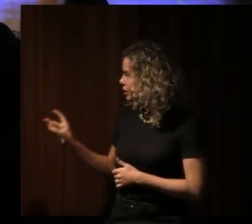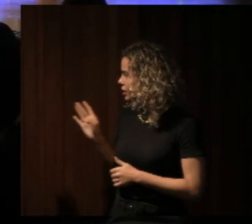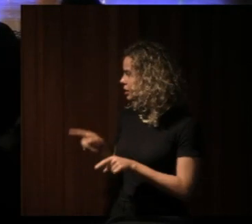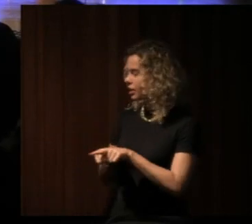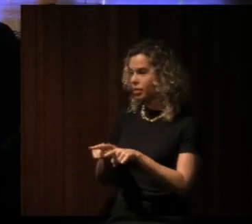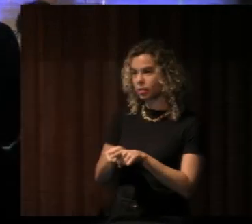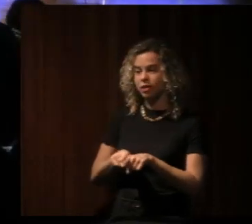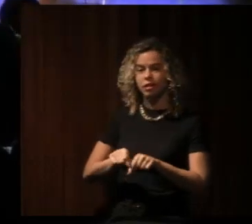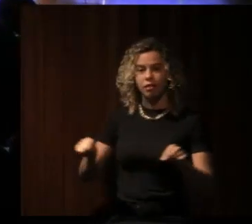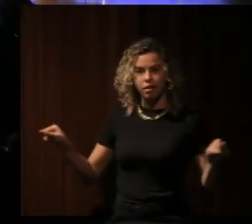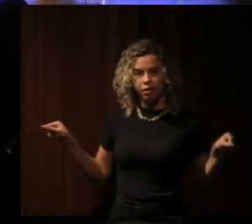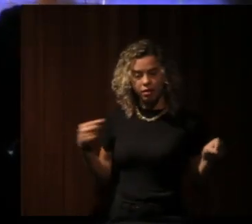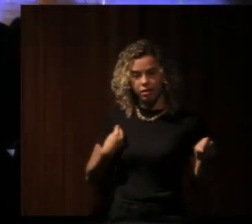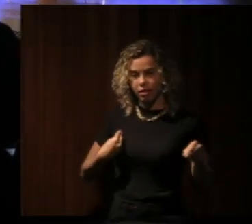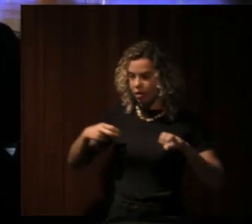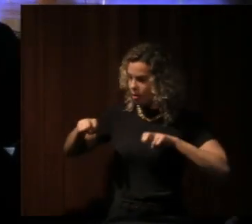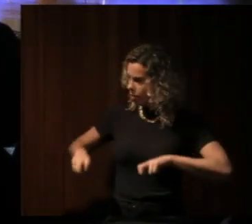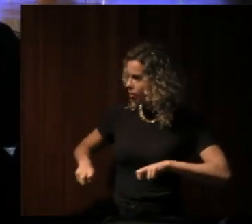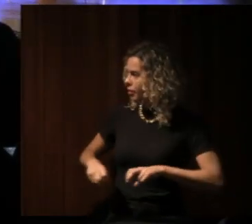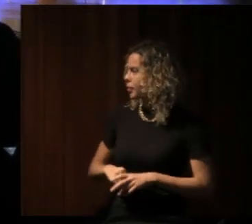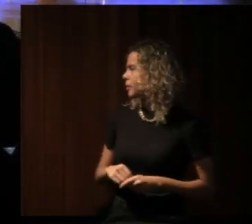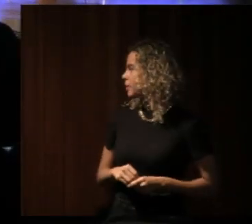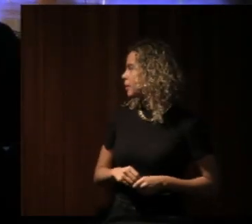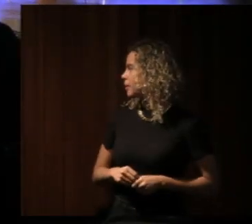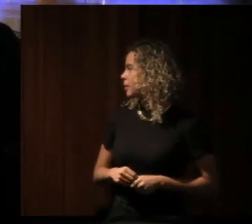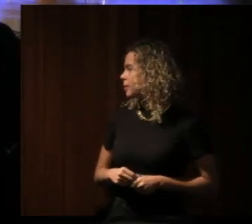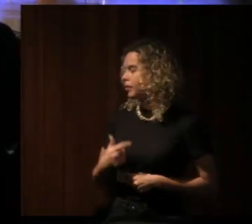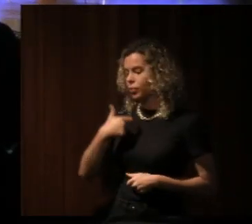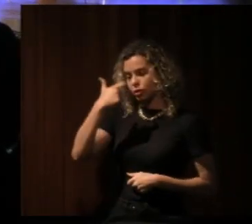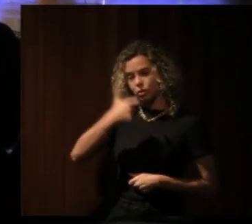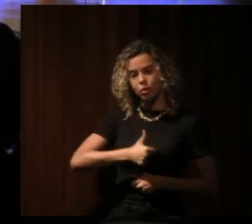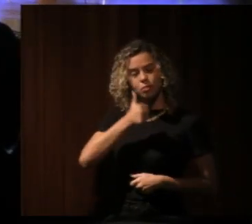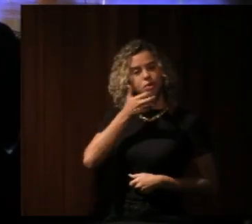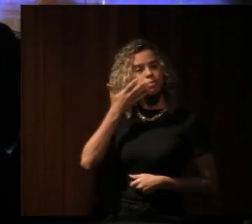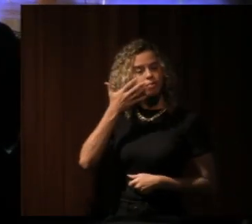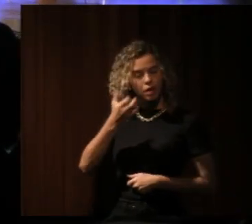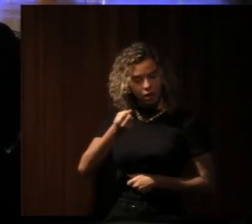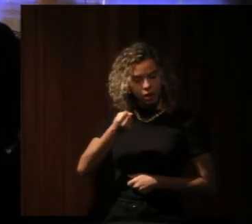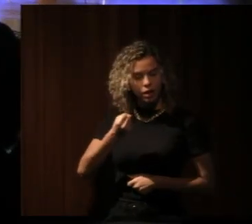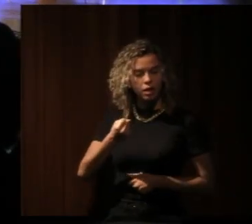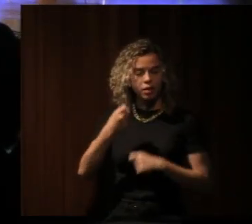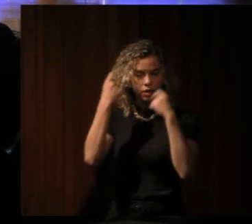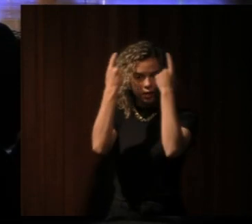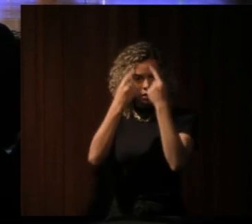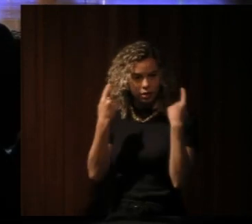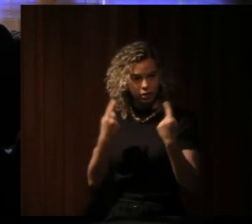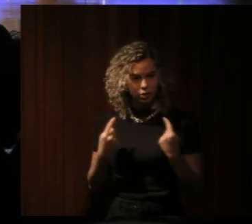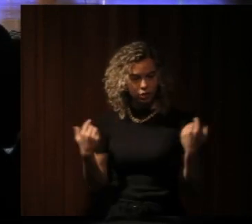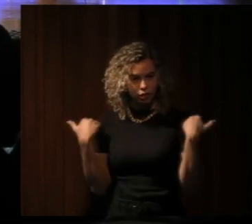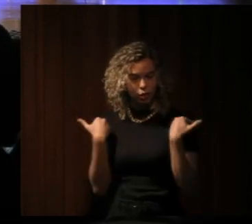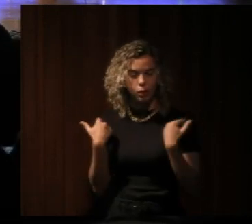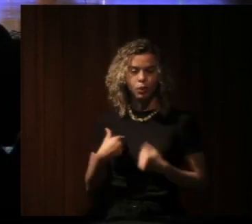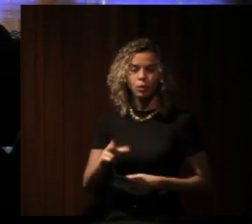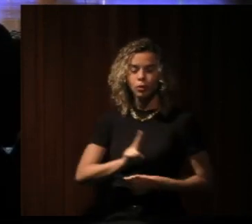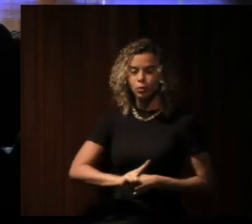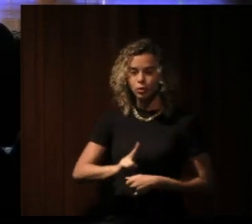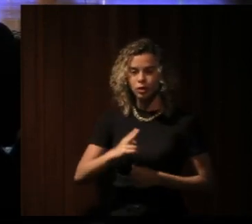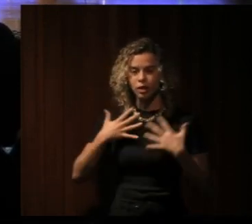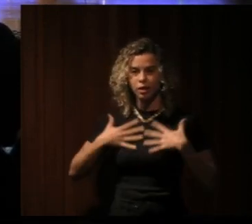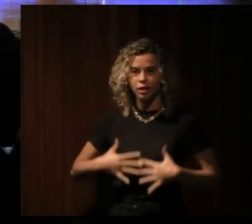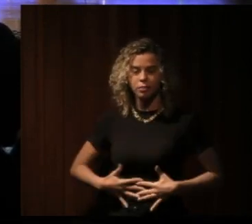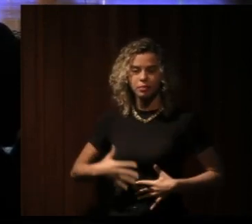também que estão aqui na no palco fazerem também eu sou uma mulher branca de cabelos encaracolados estou usando uma